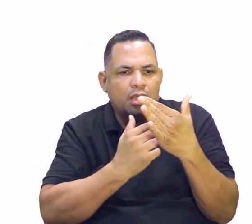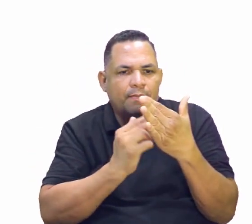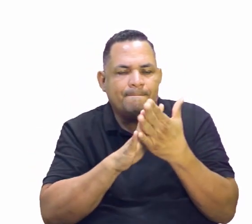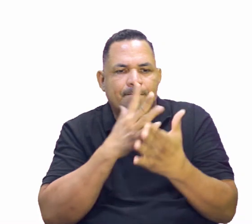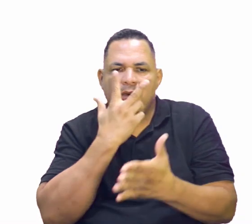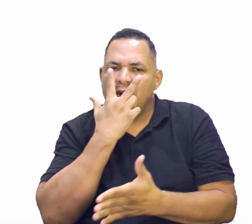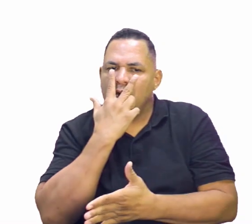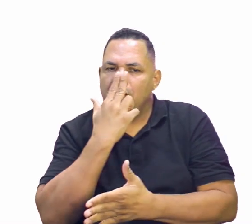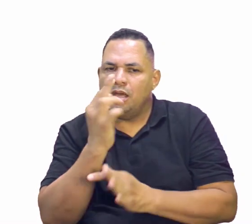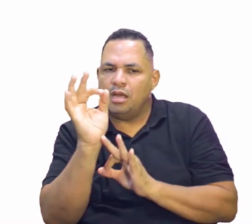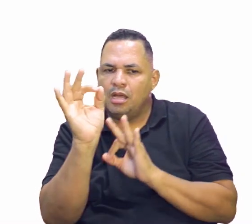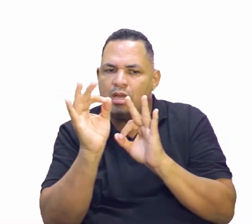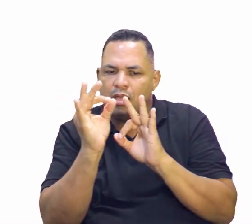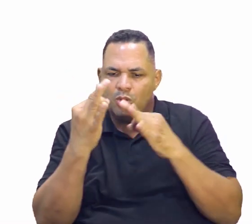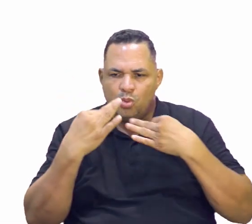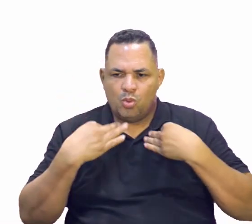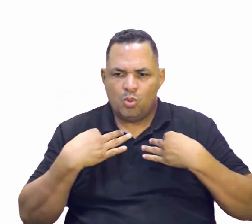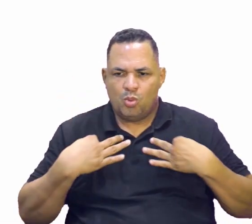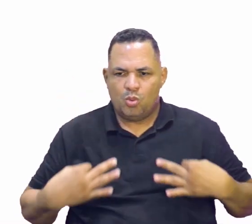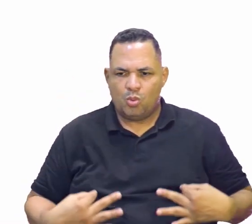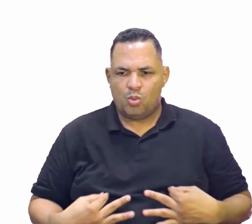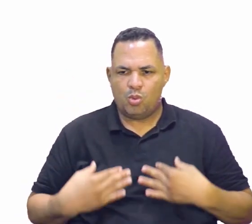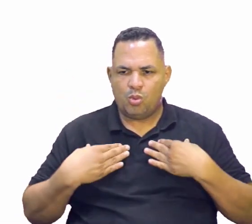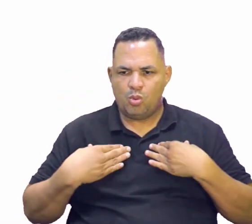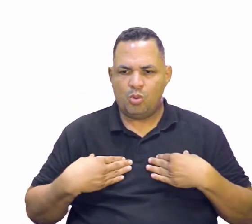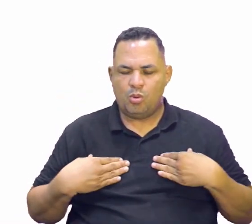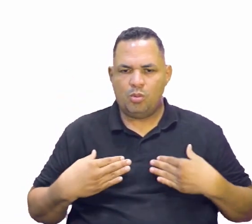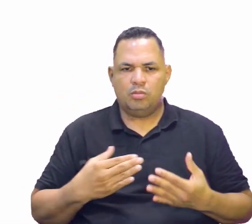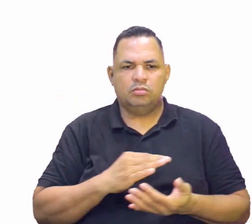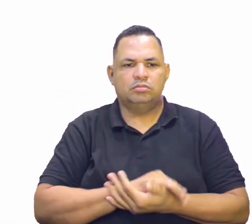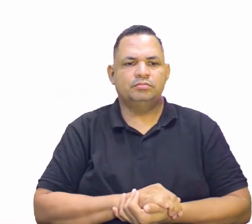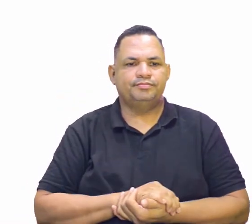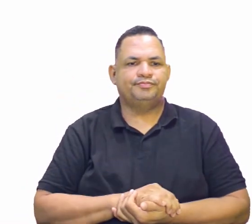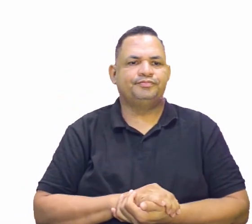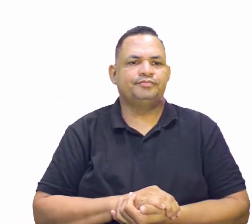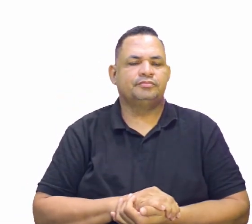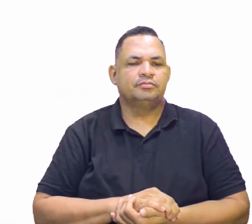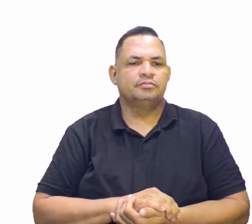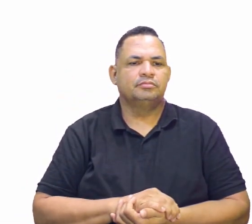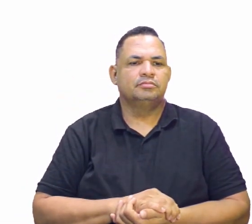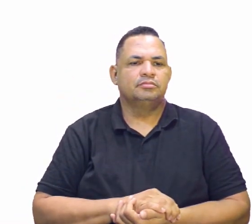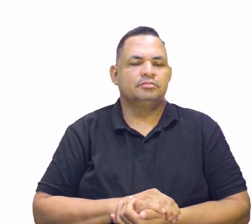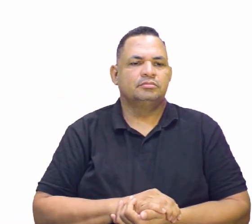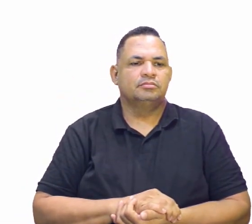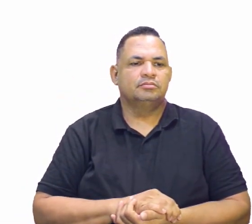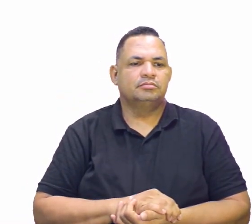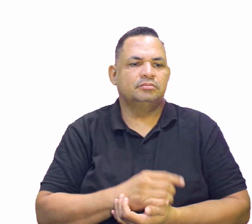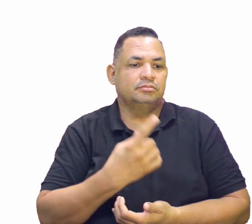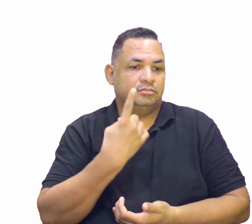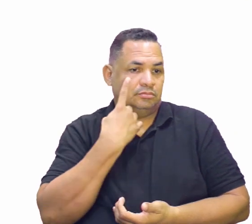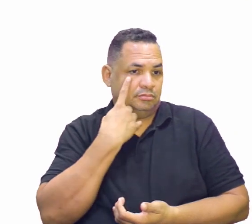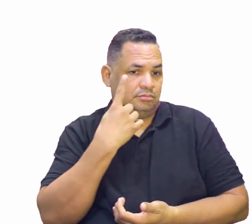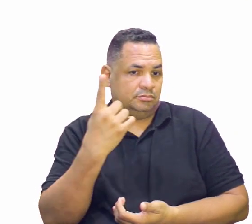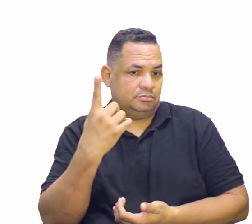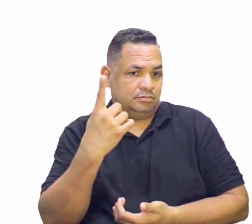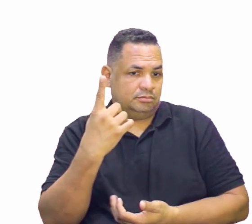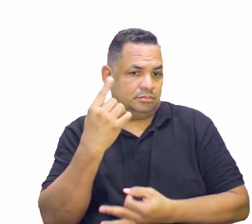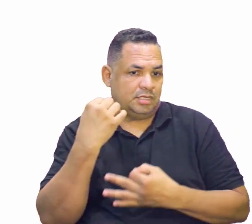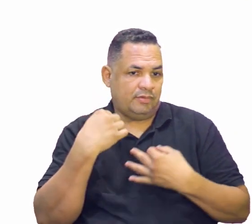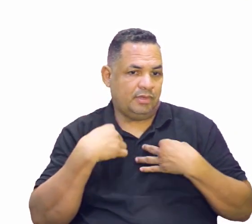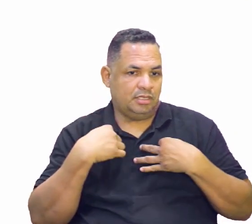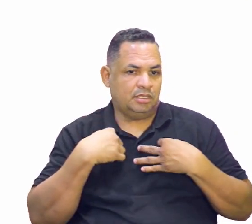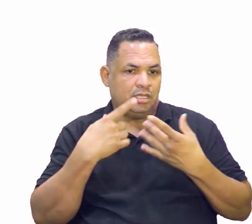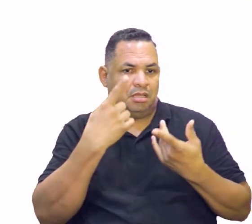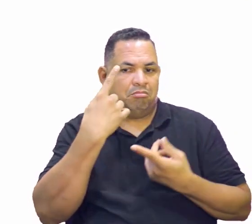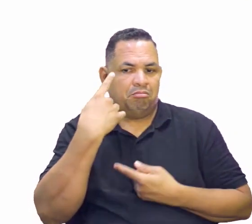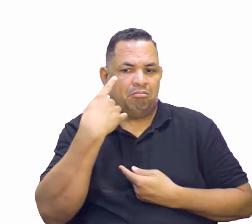Há uma deformidade, tá certo? E você vê presença das formas